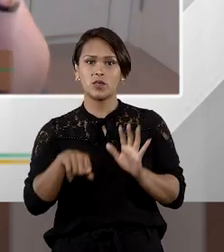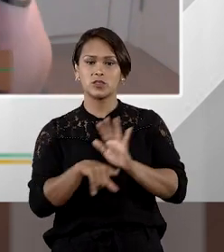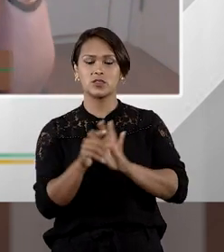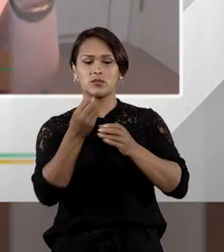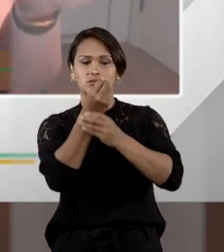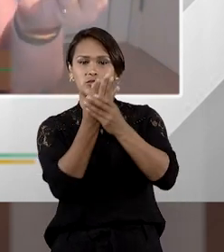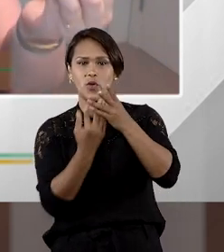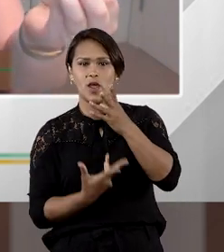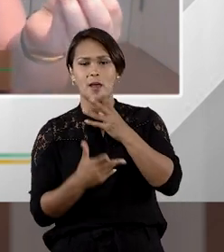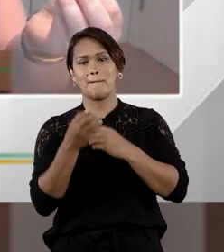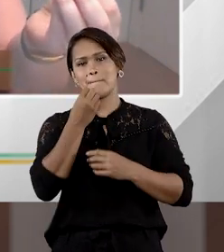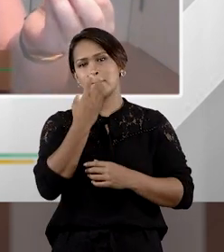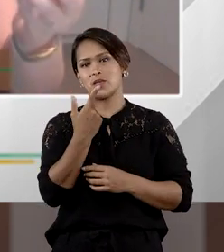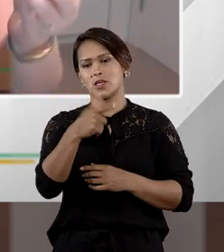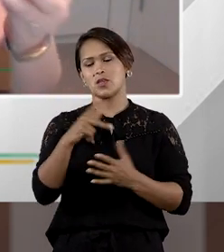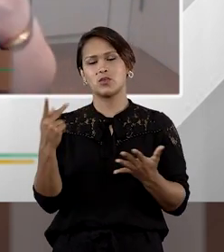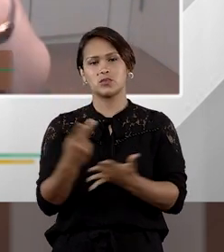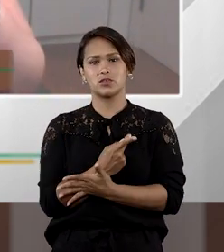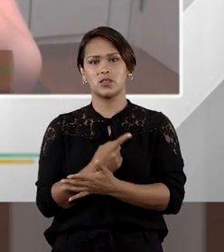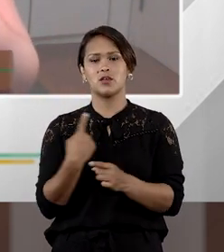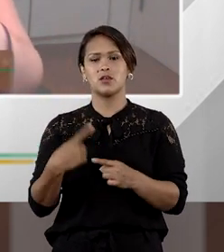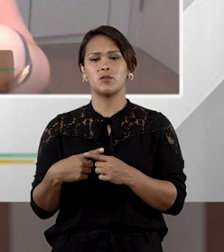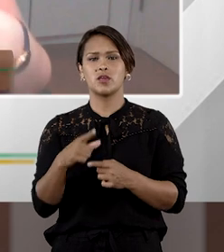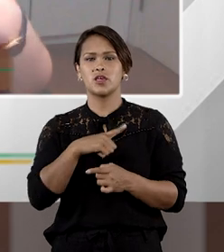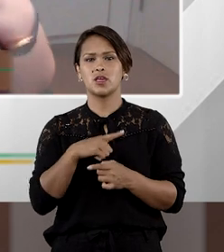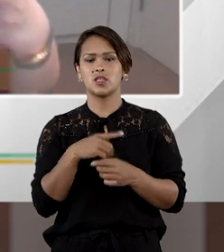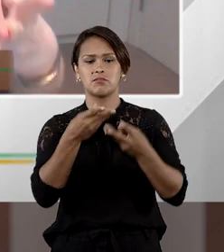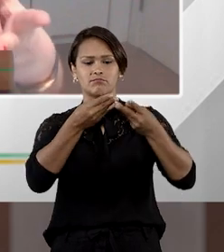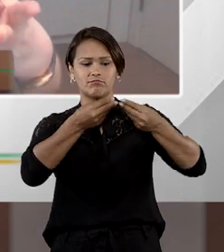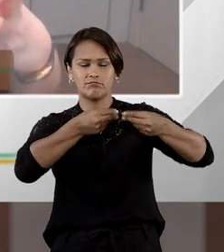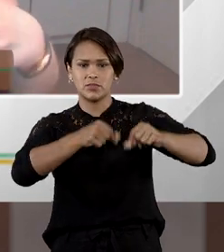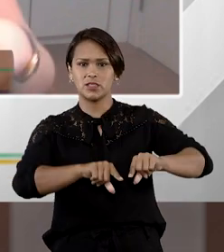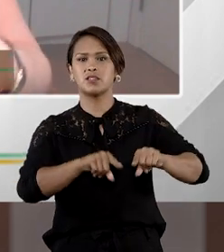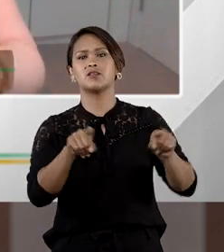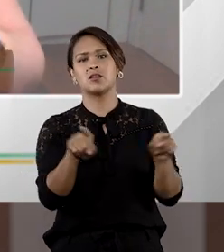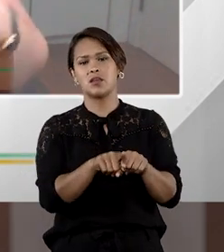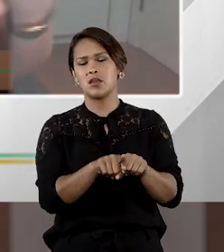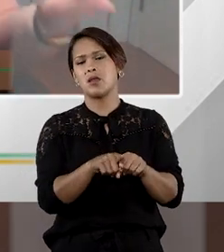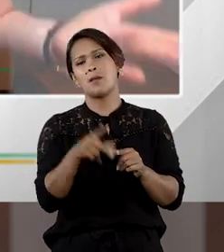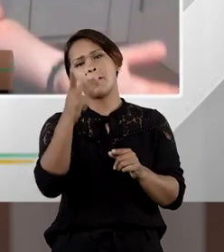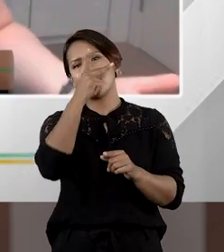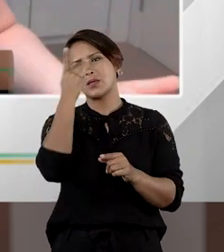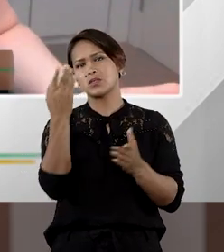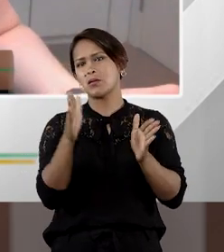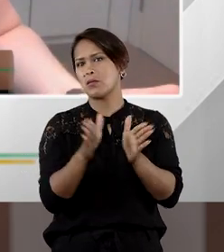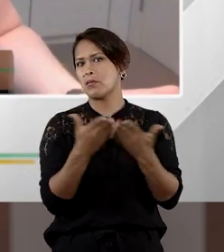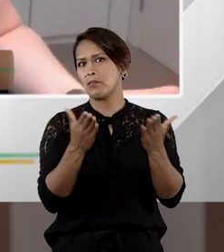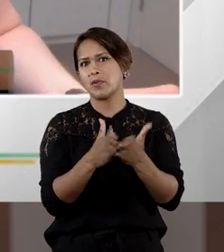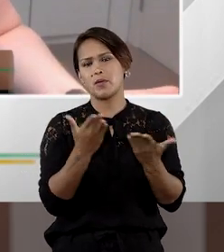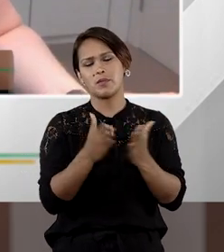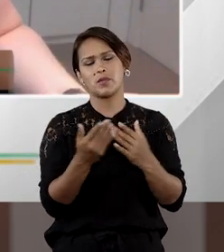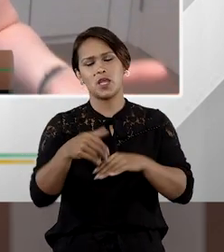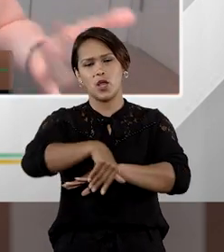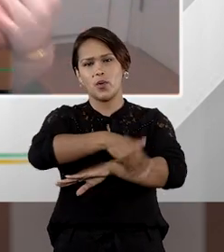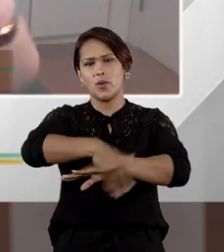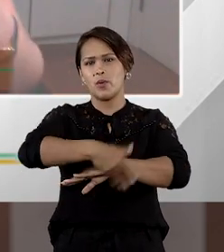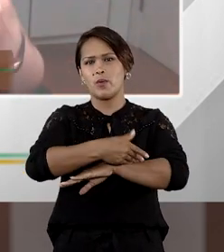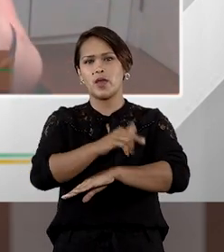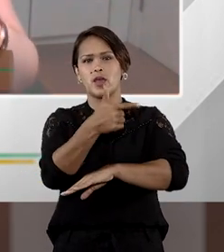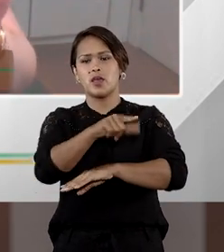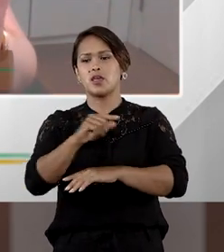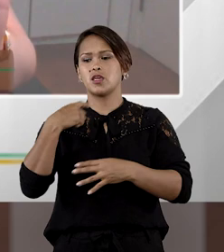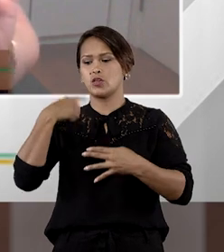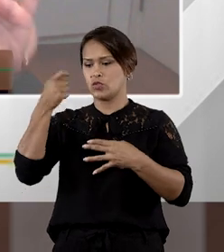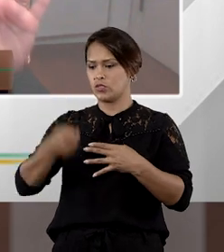precisaria filtrar melhor as situações, porque a gente tem casos de miserabilidade, pessoas que estão praticamente em situação de rua, em